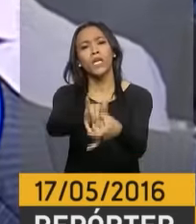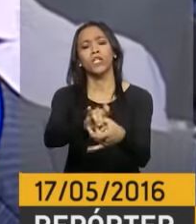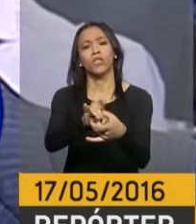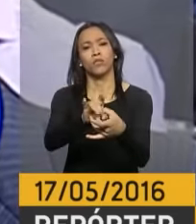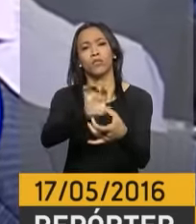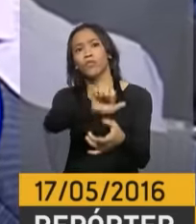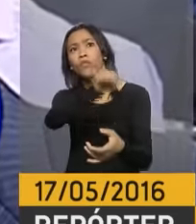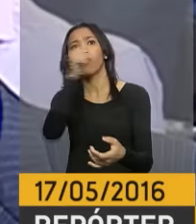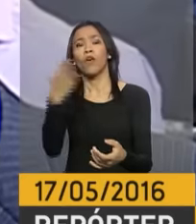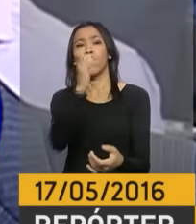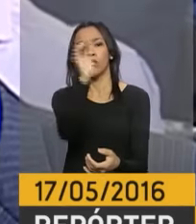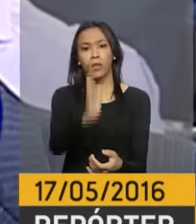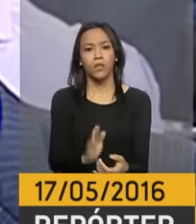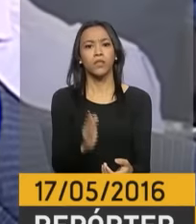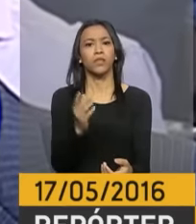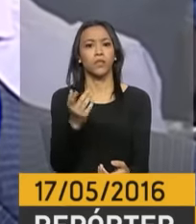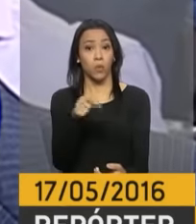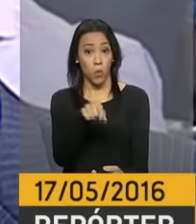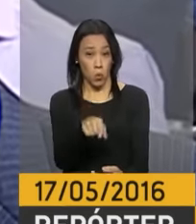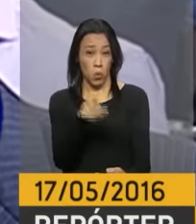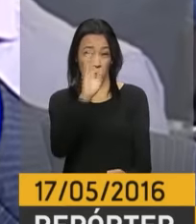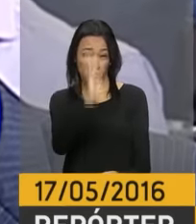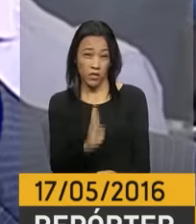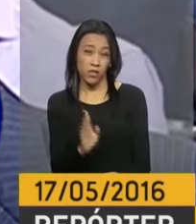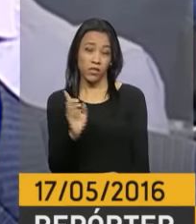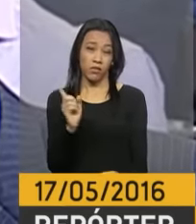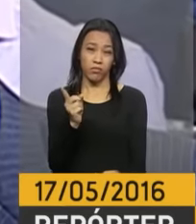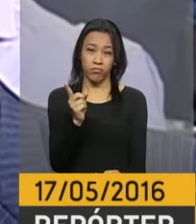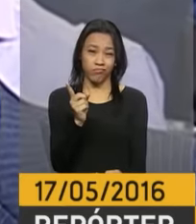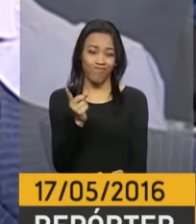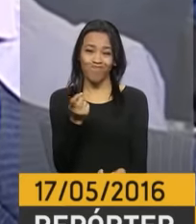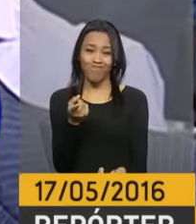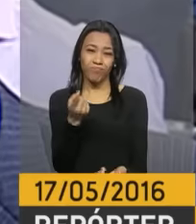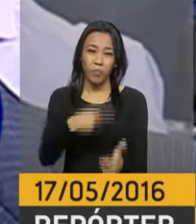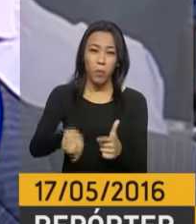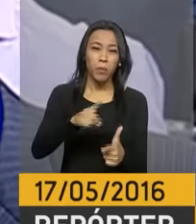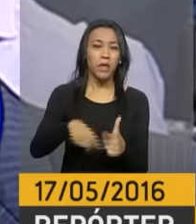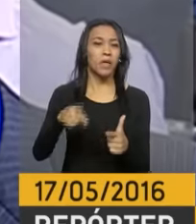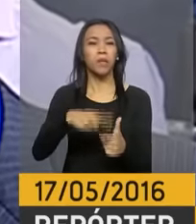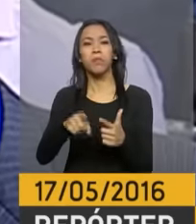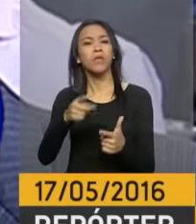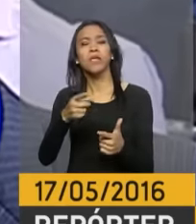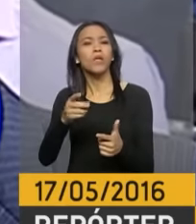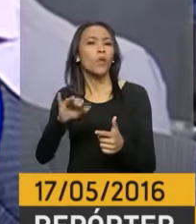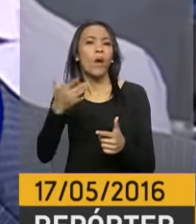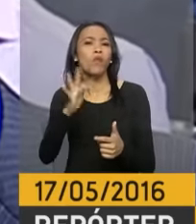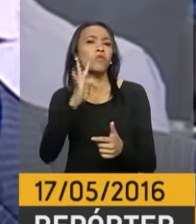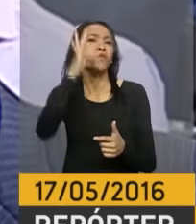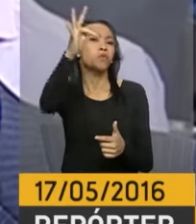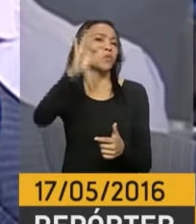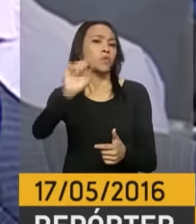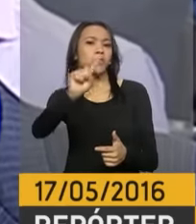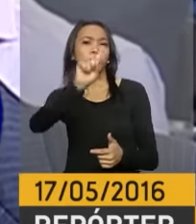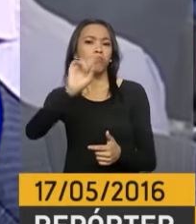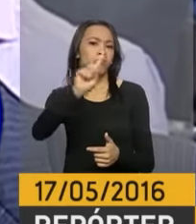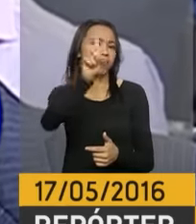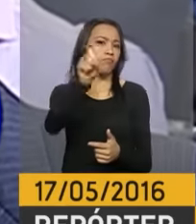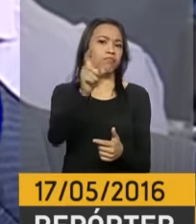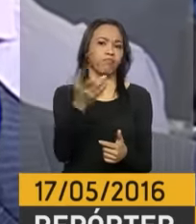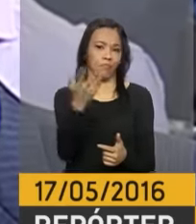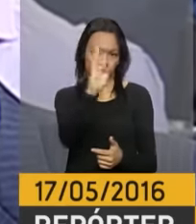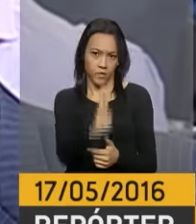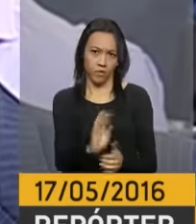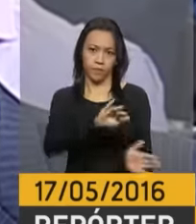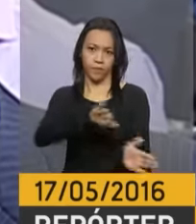que fragilidades que o Brasil pode ter ainda ser afetados por isso, que oportunidades que o senhor vê? E a segunda pergunta é sobre a transição. A gente tem